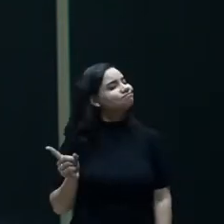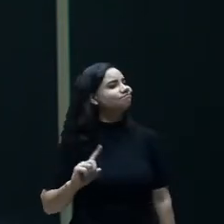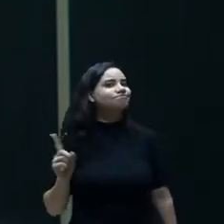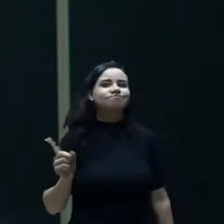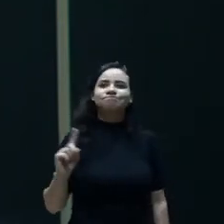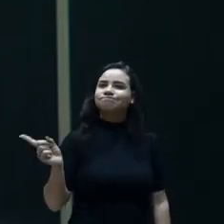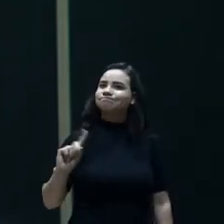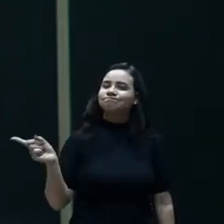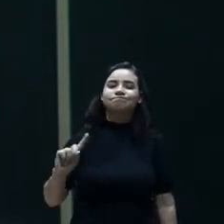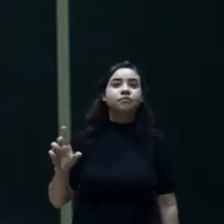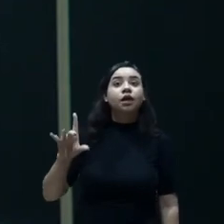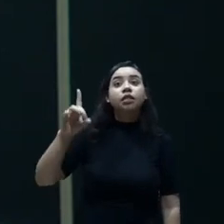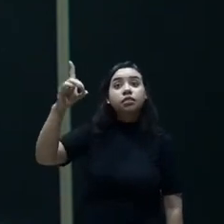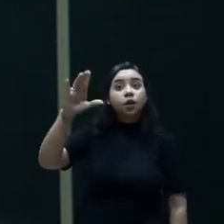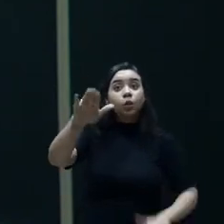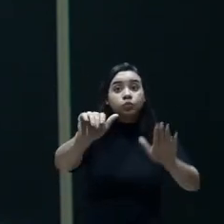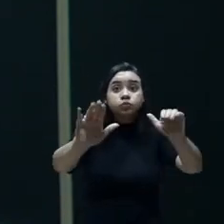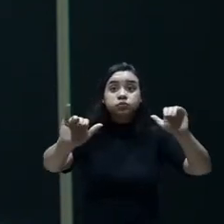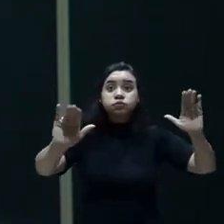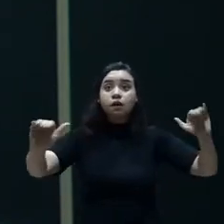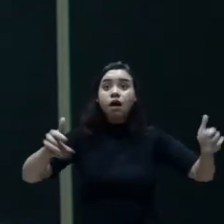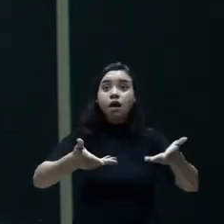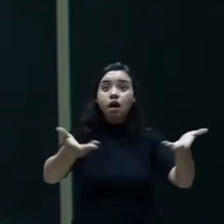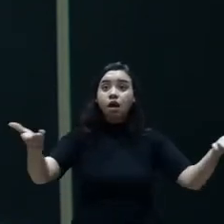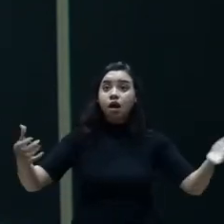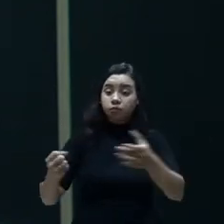tenha acontecido, não. Deus te chamou para frutificar.